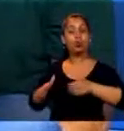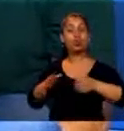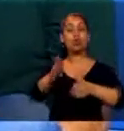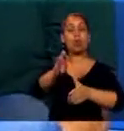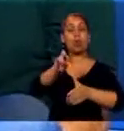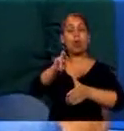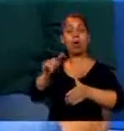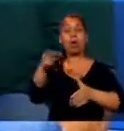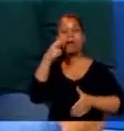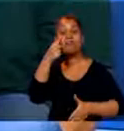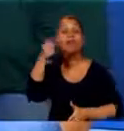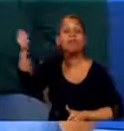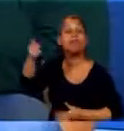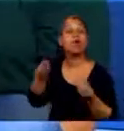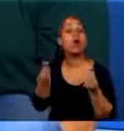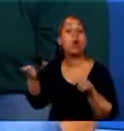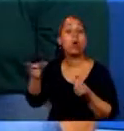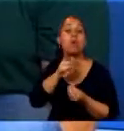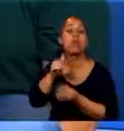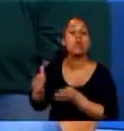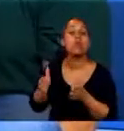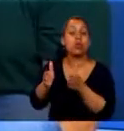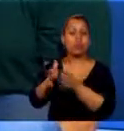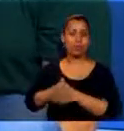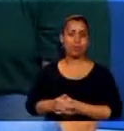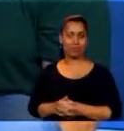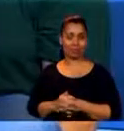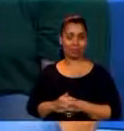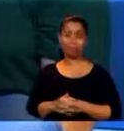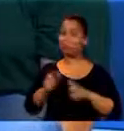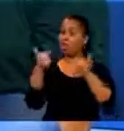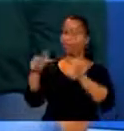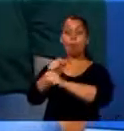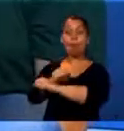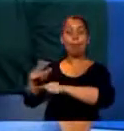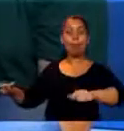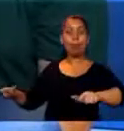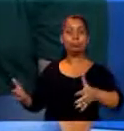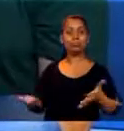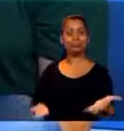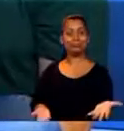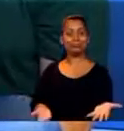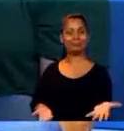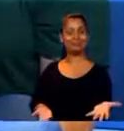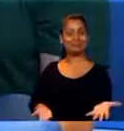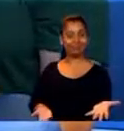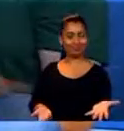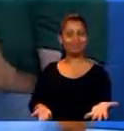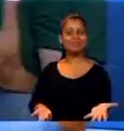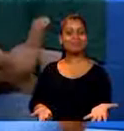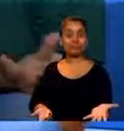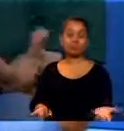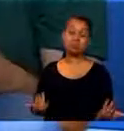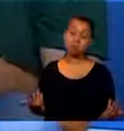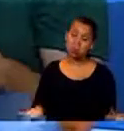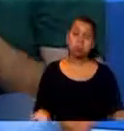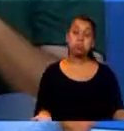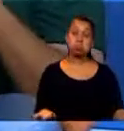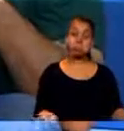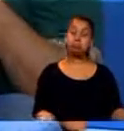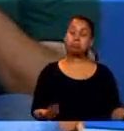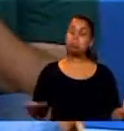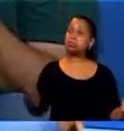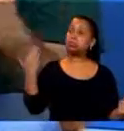Córrego Borá. Vai lá hoje no Córrego Borá, nesse manancial. Não existe mais. Foi uma política